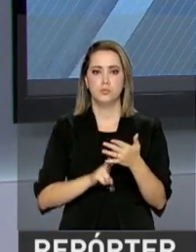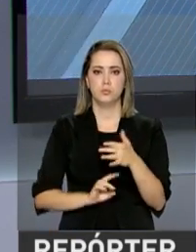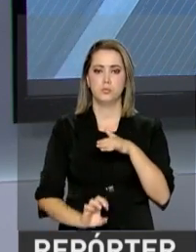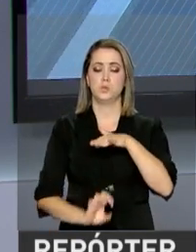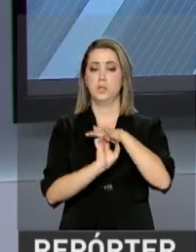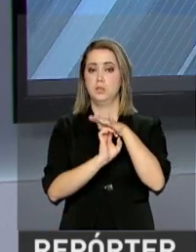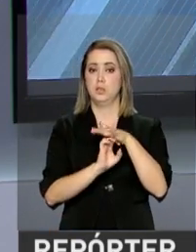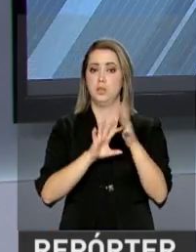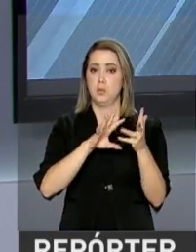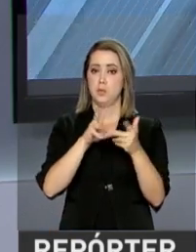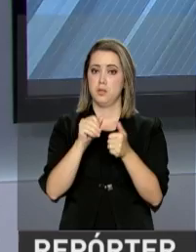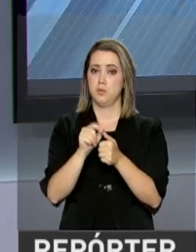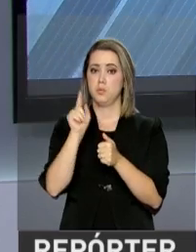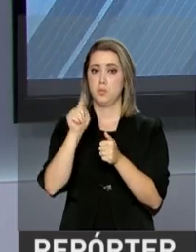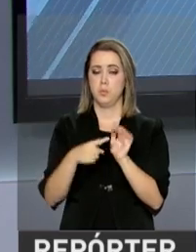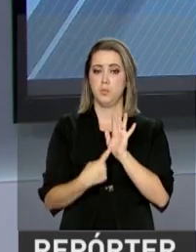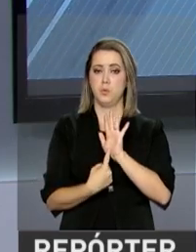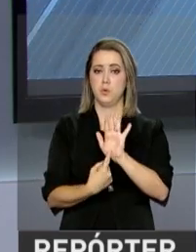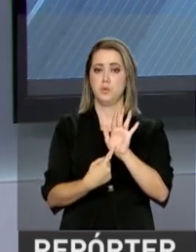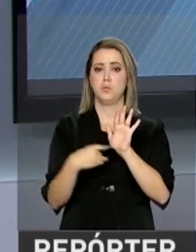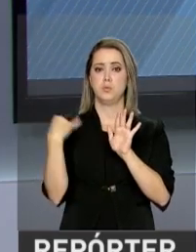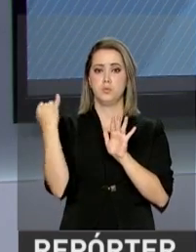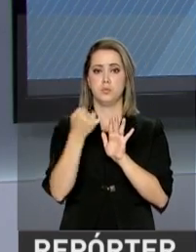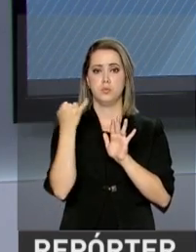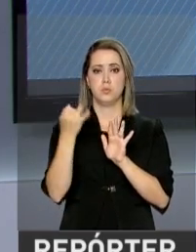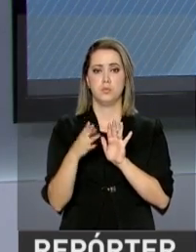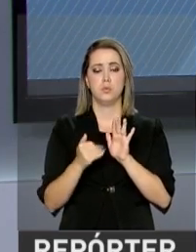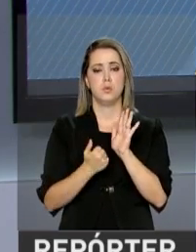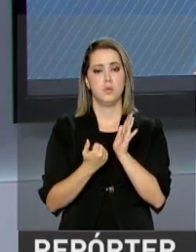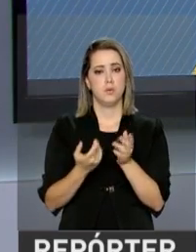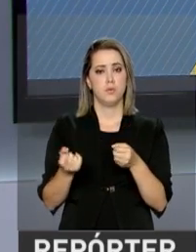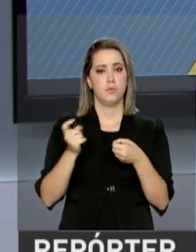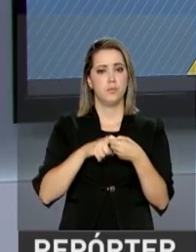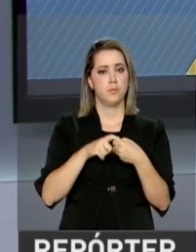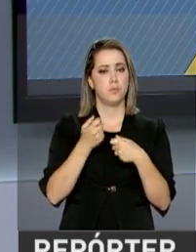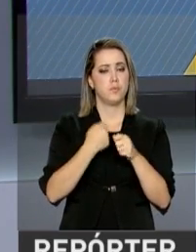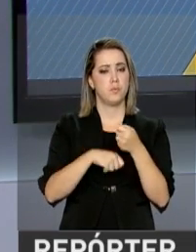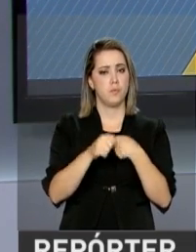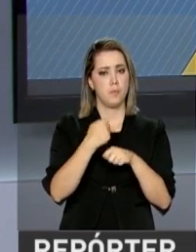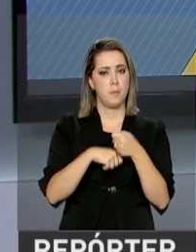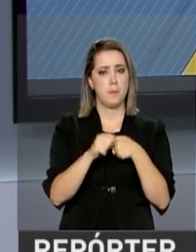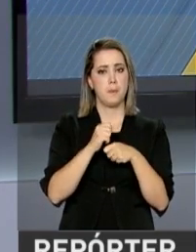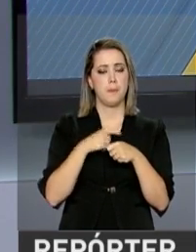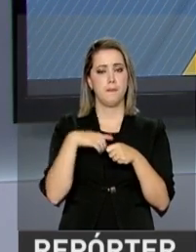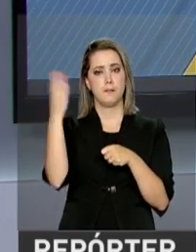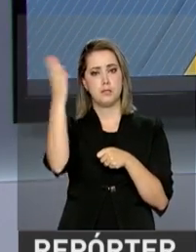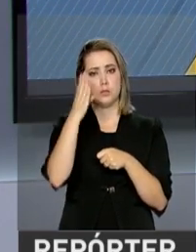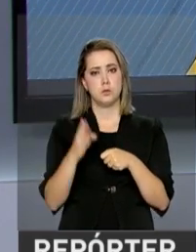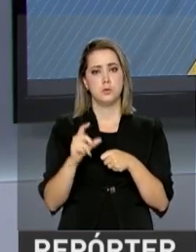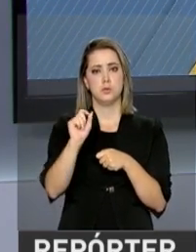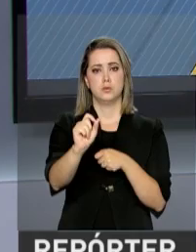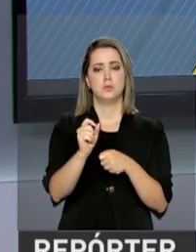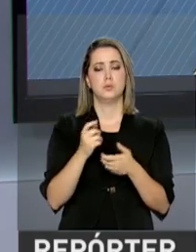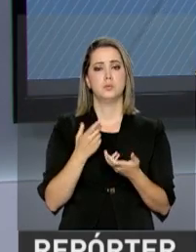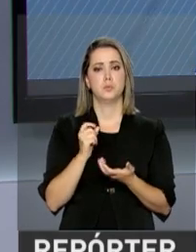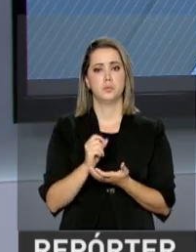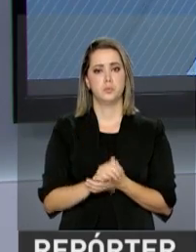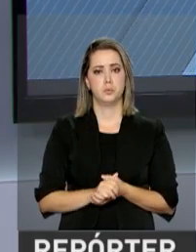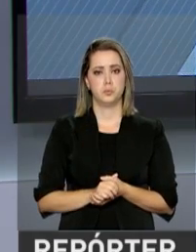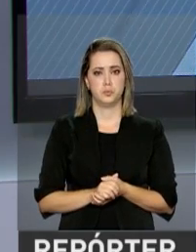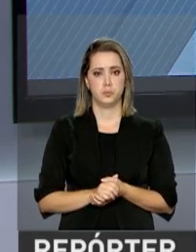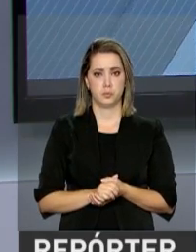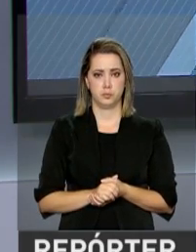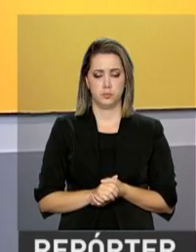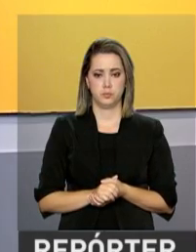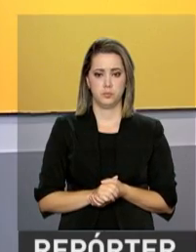avaliação da Agência Internacional reflete a importância das iniciativas de recuperação da economia